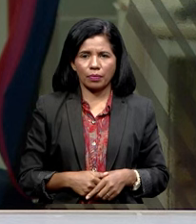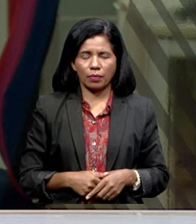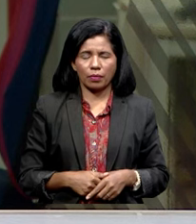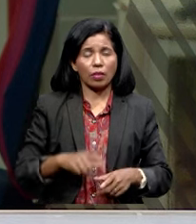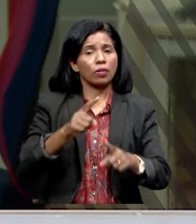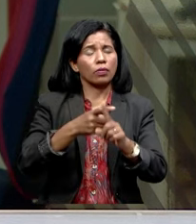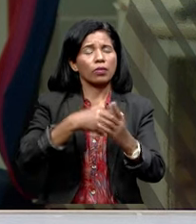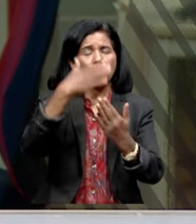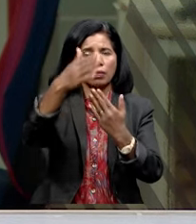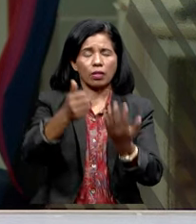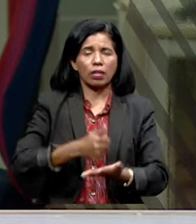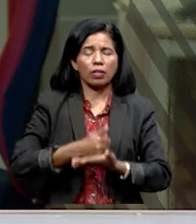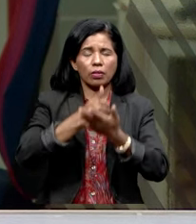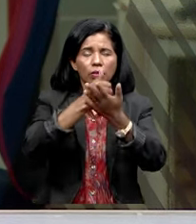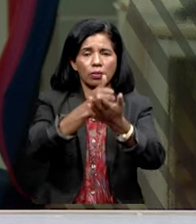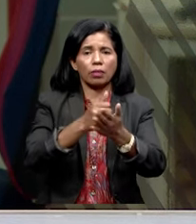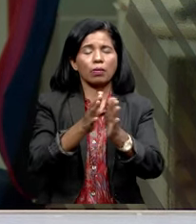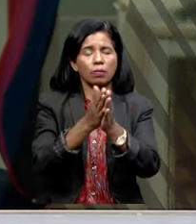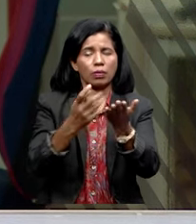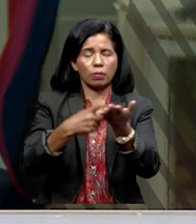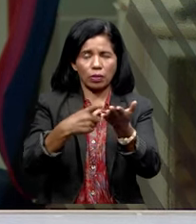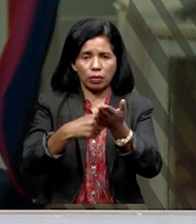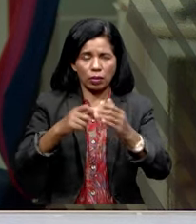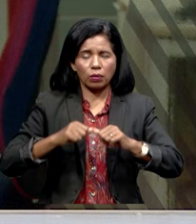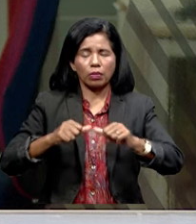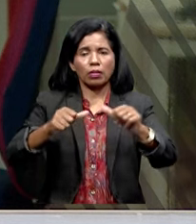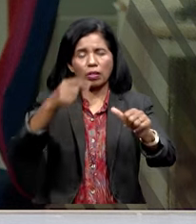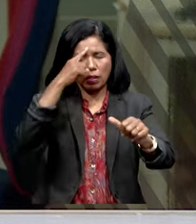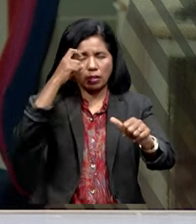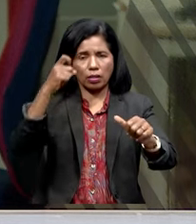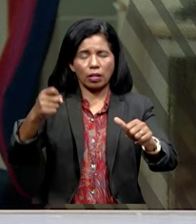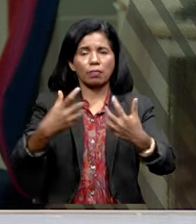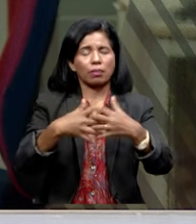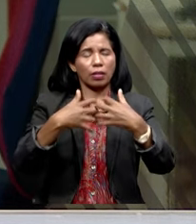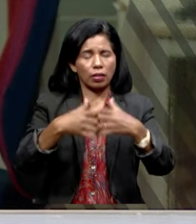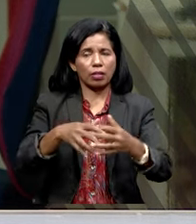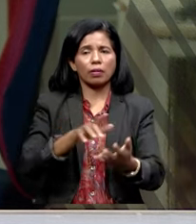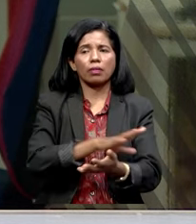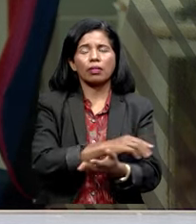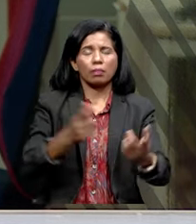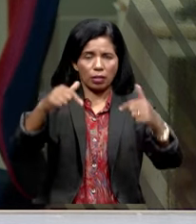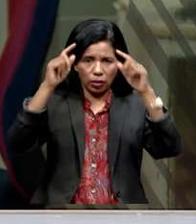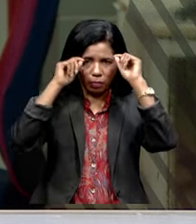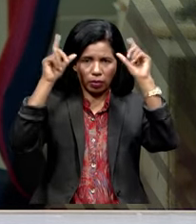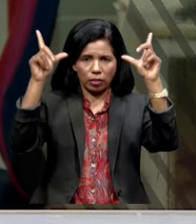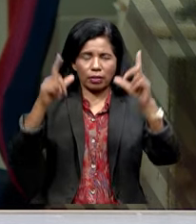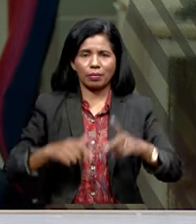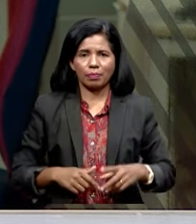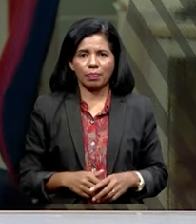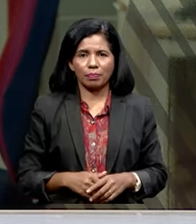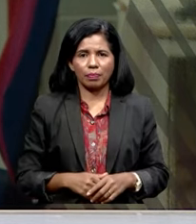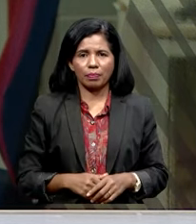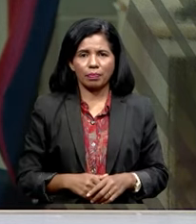Fulan oin atendimento ba tratamento pasaporte sila normal, tamba máquina imprime pasaporte to ona Timor-Leste.